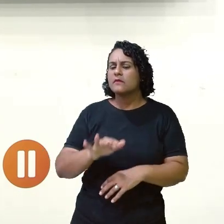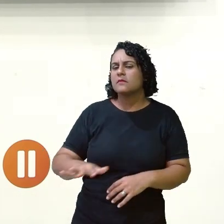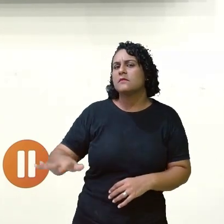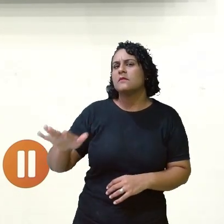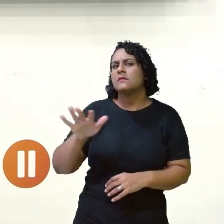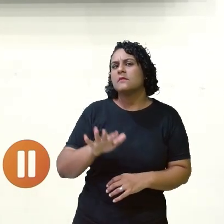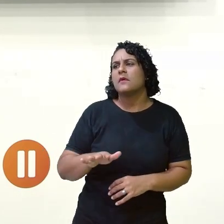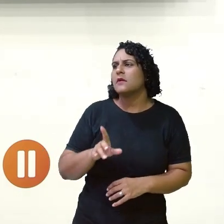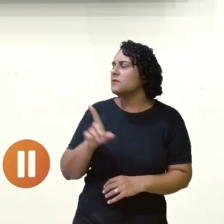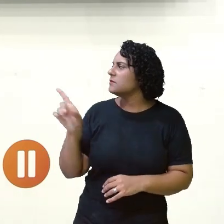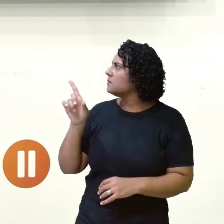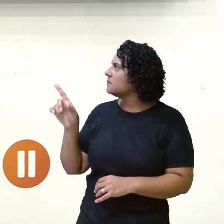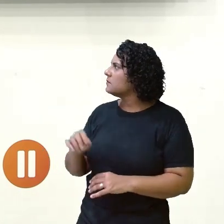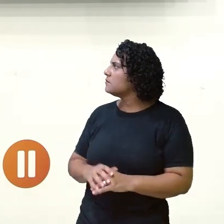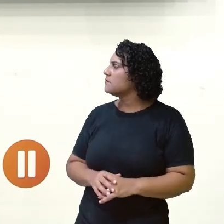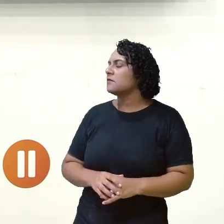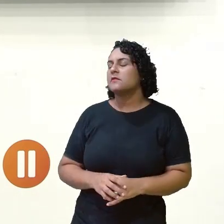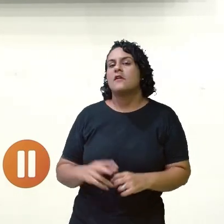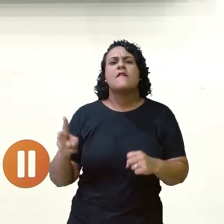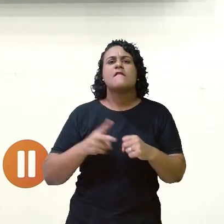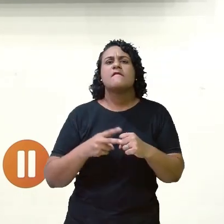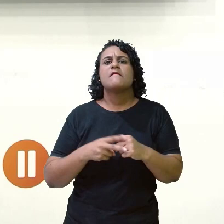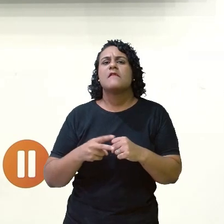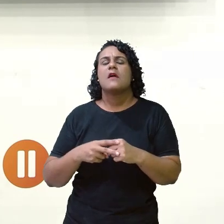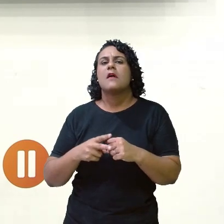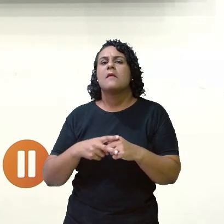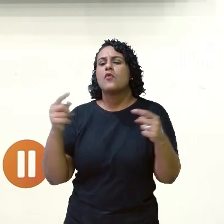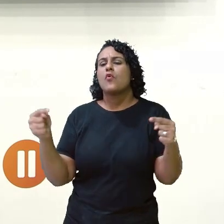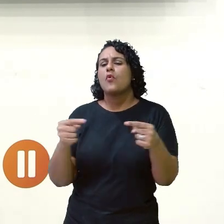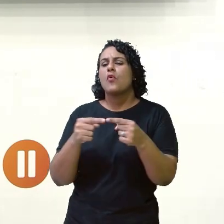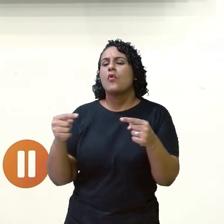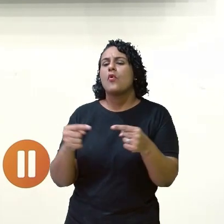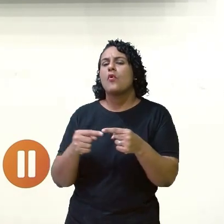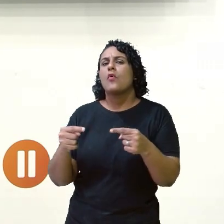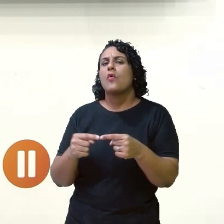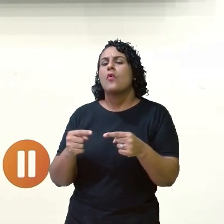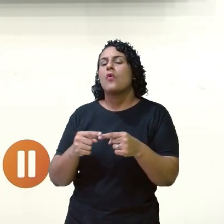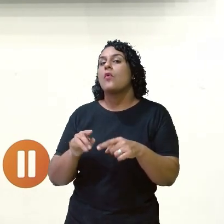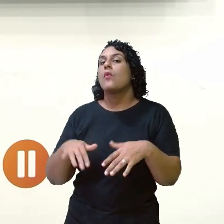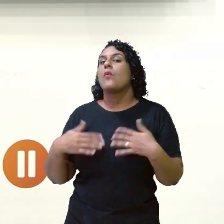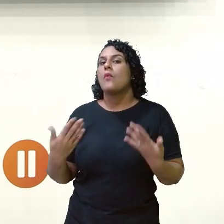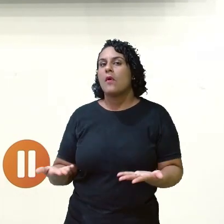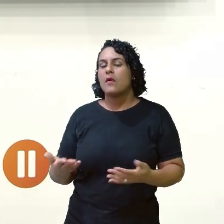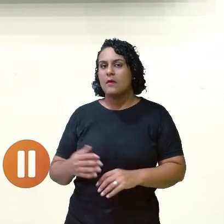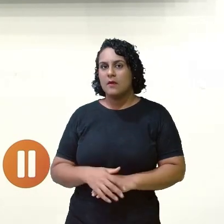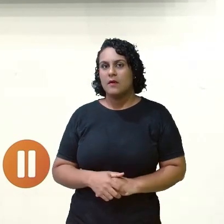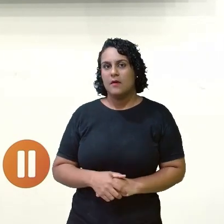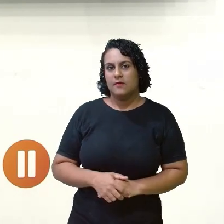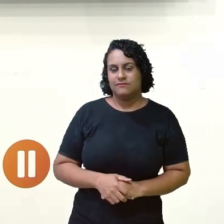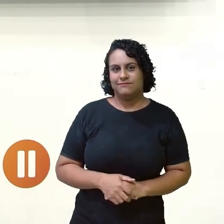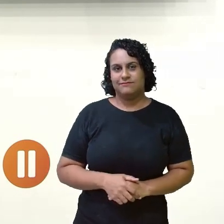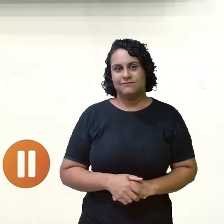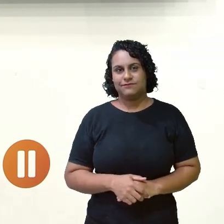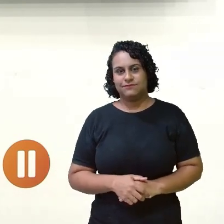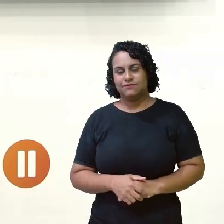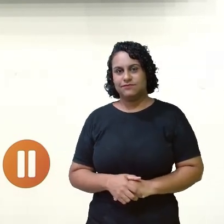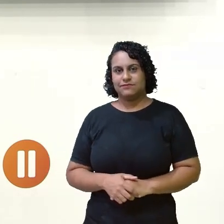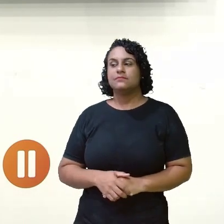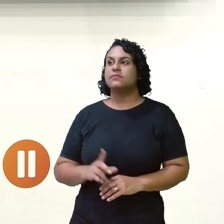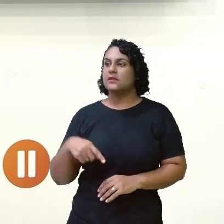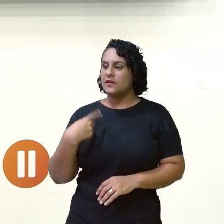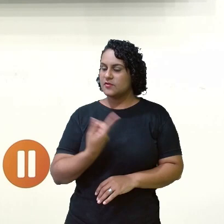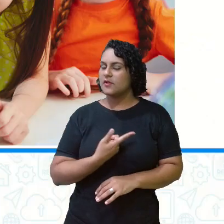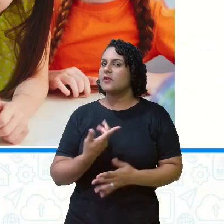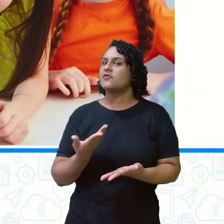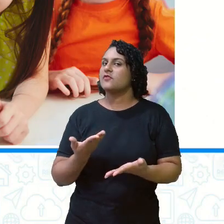imagens, quais os verbos concordam com cada uma delas? Presta bastante atenção agora, tá? A gente já